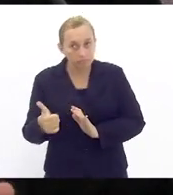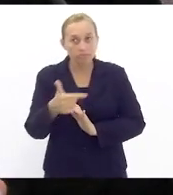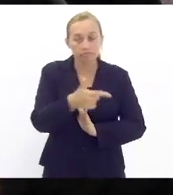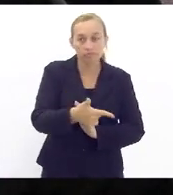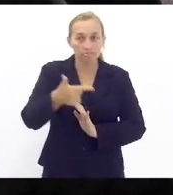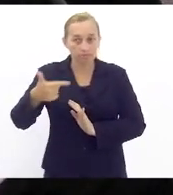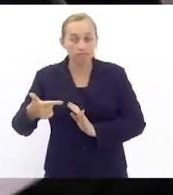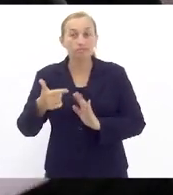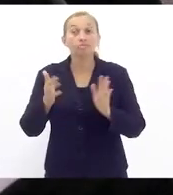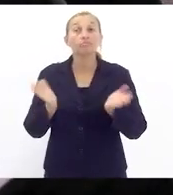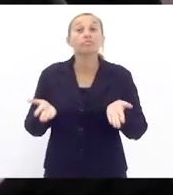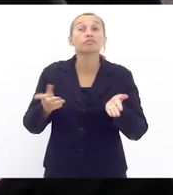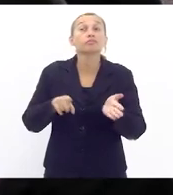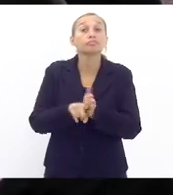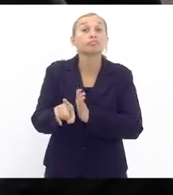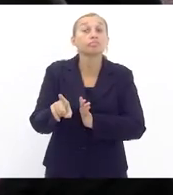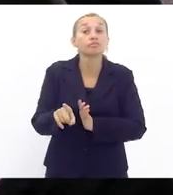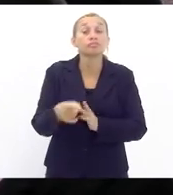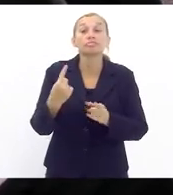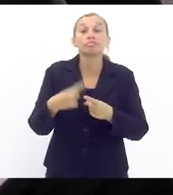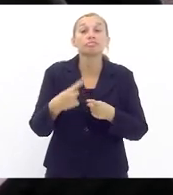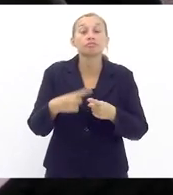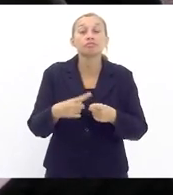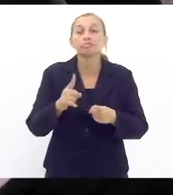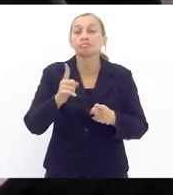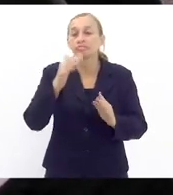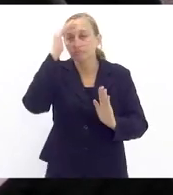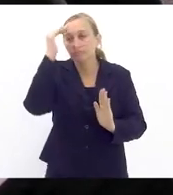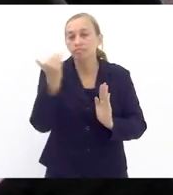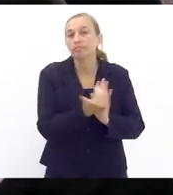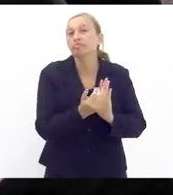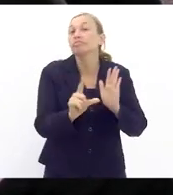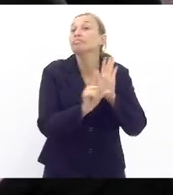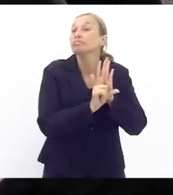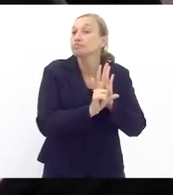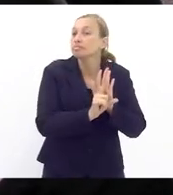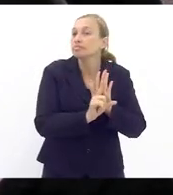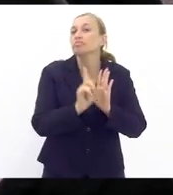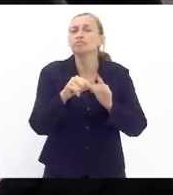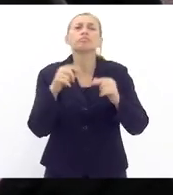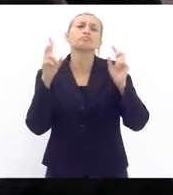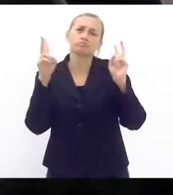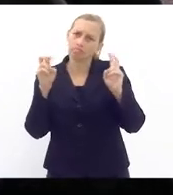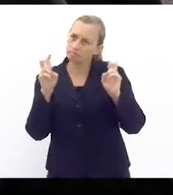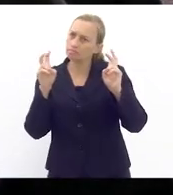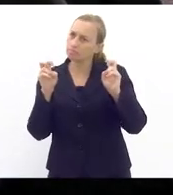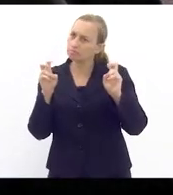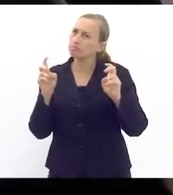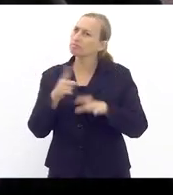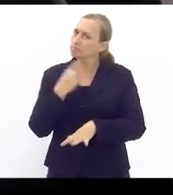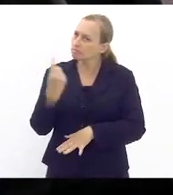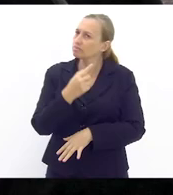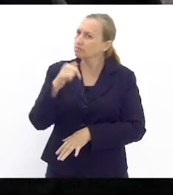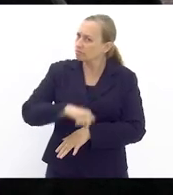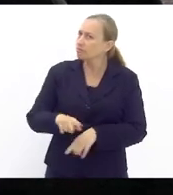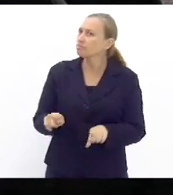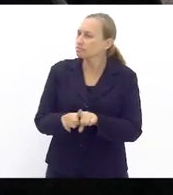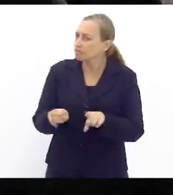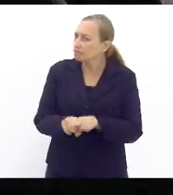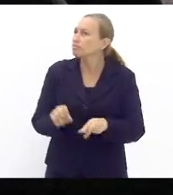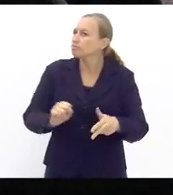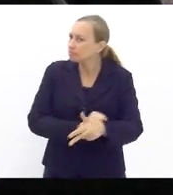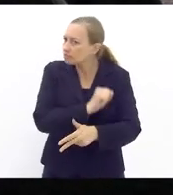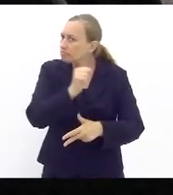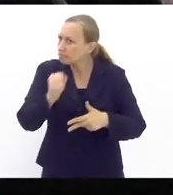a pergunta que se faz é porque que essas leis não estão sendo cumpridas então isso também é uma questão que cabe a nós aqui também depois de